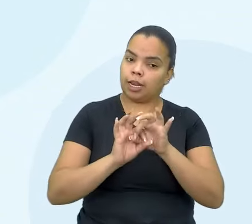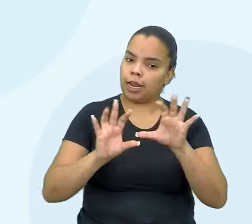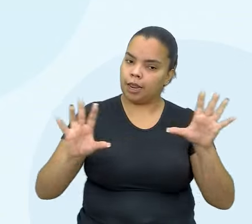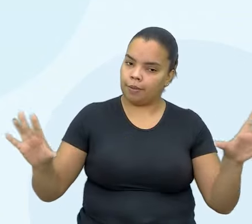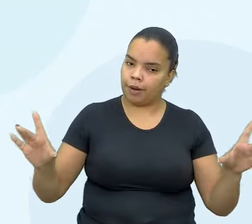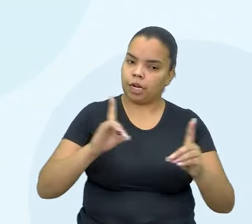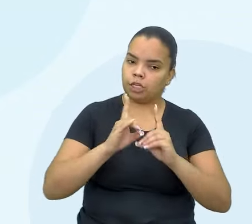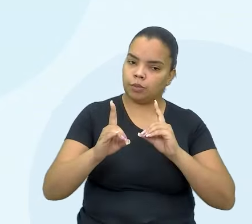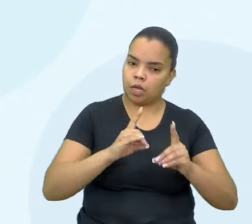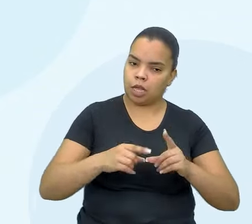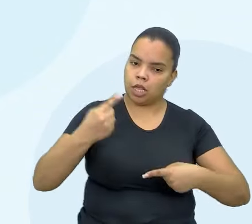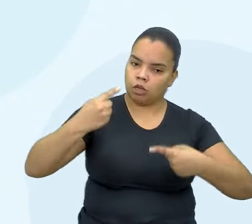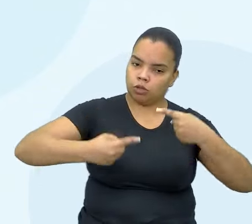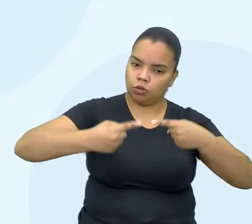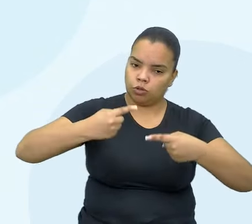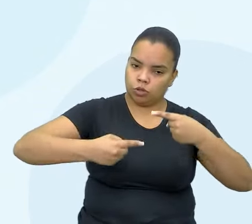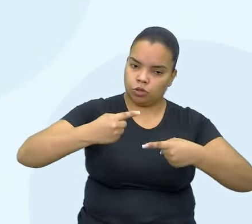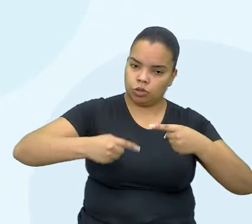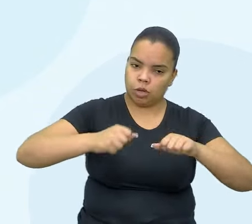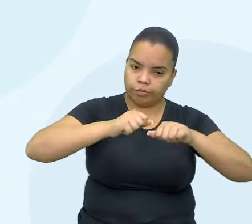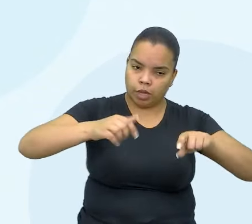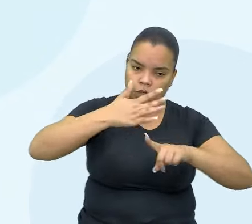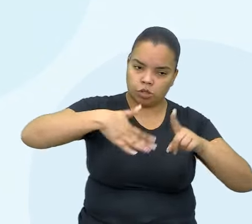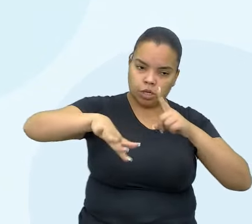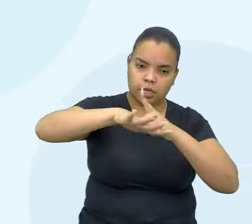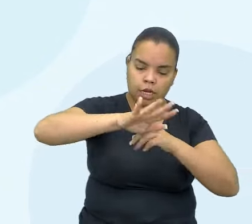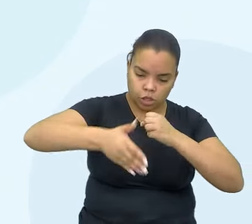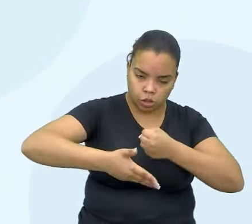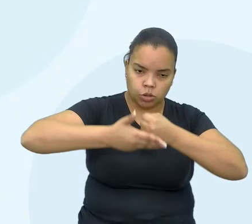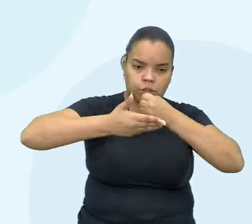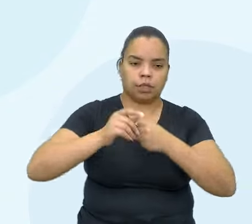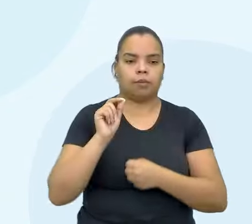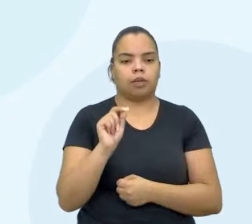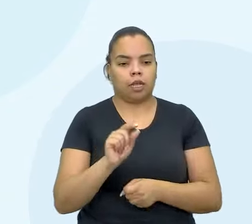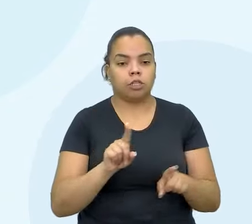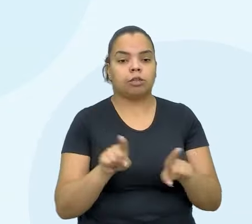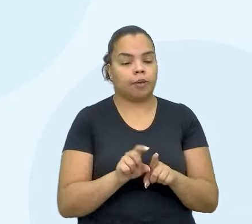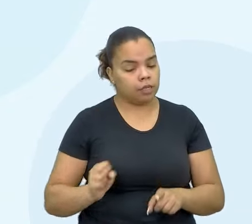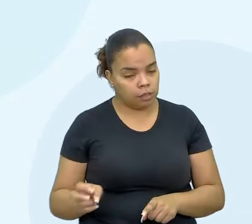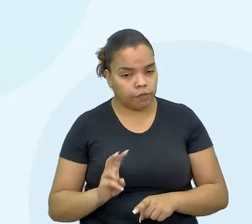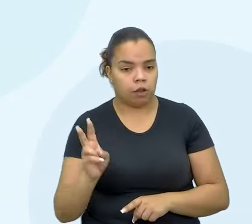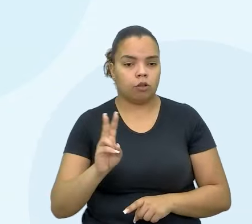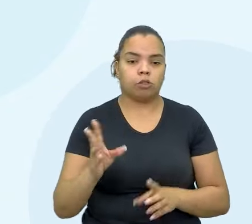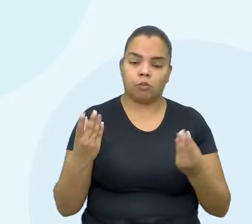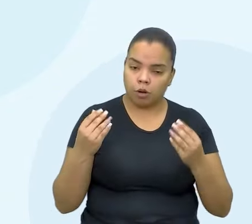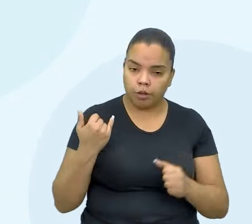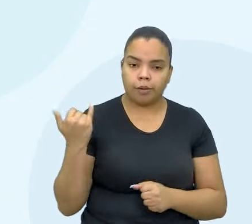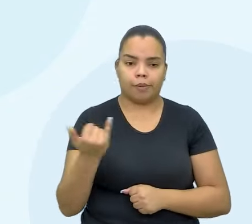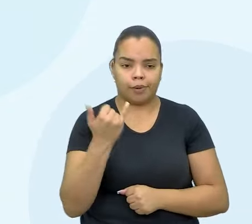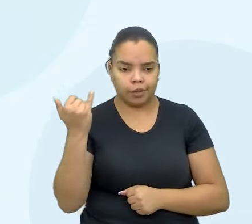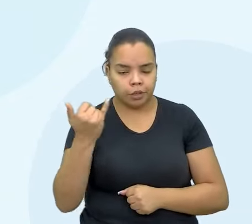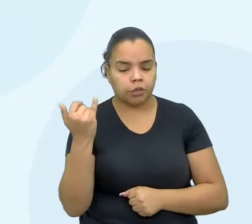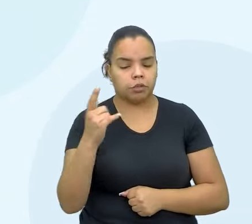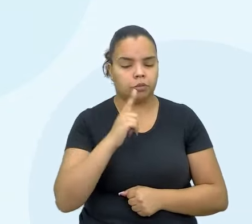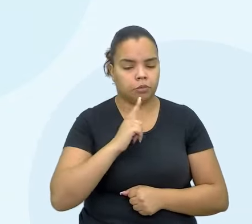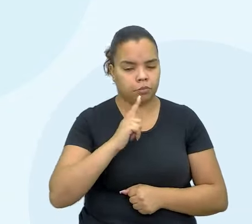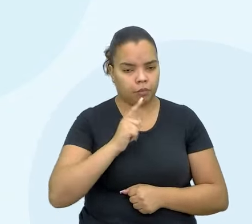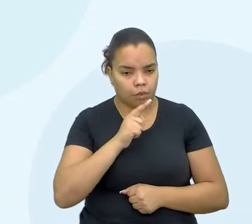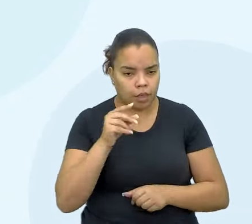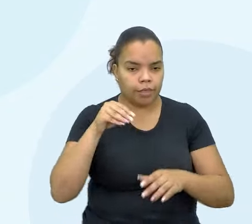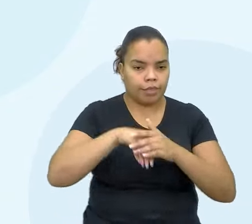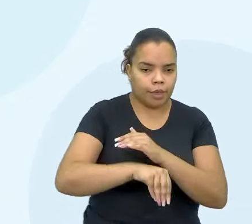democracia, justiça social, pluralidade, solidariedade e sustentabilidade. Esses valores, eles estão aí permeando todas as nossas